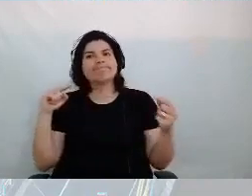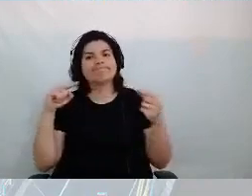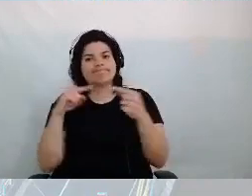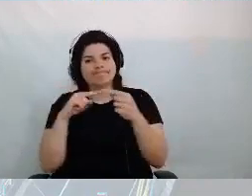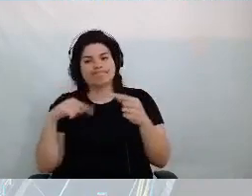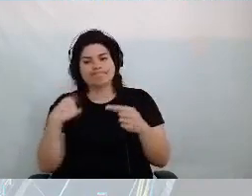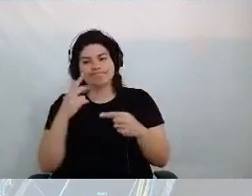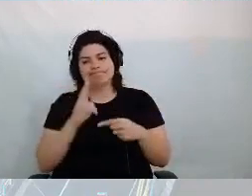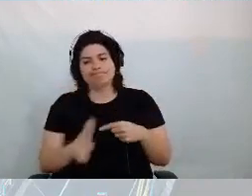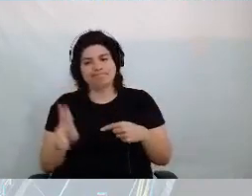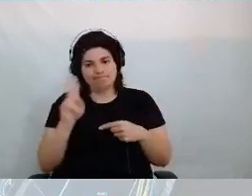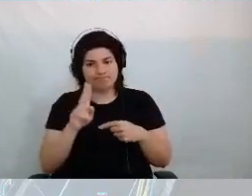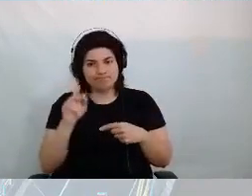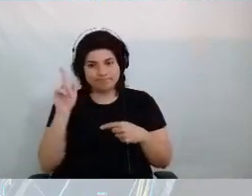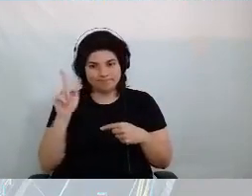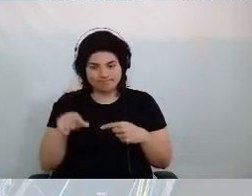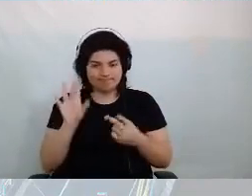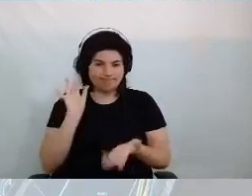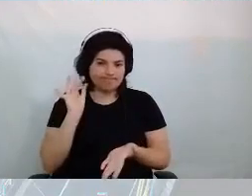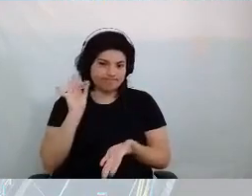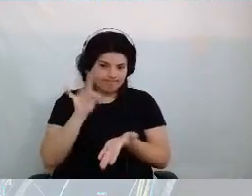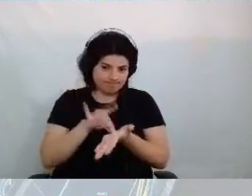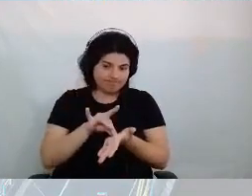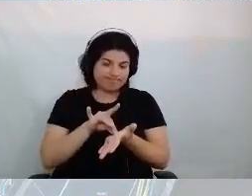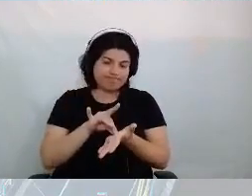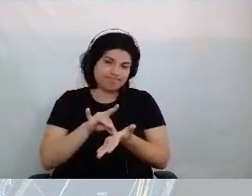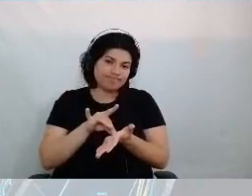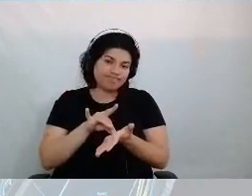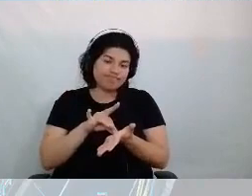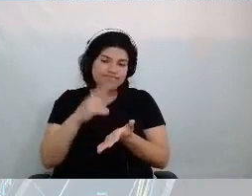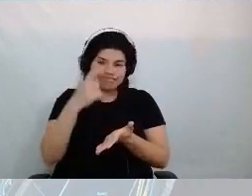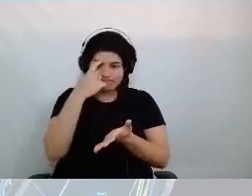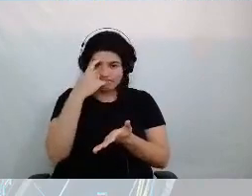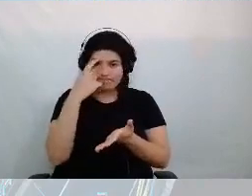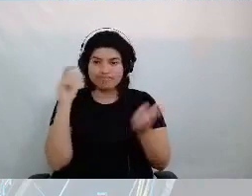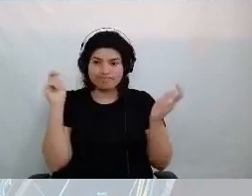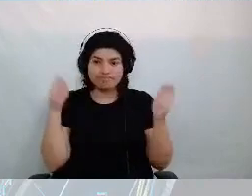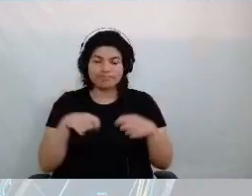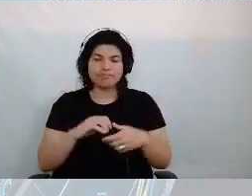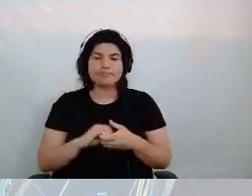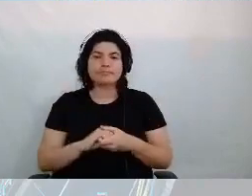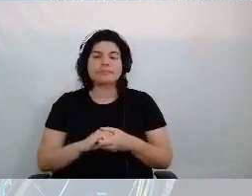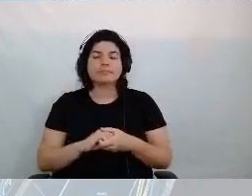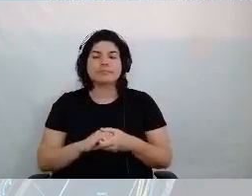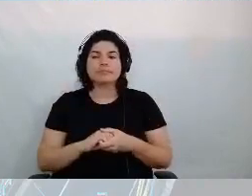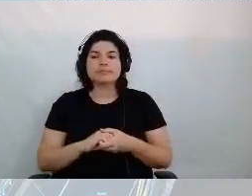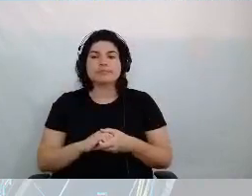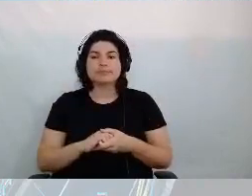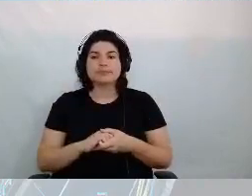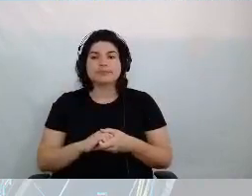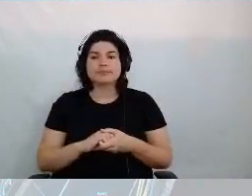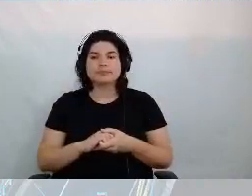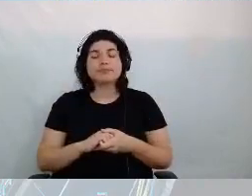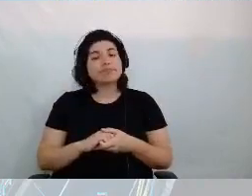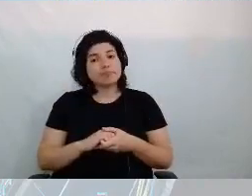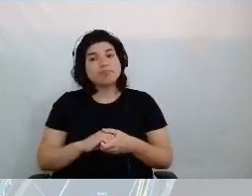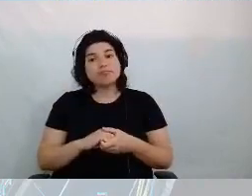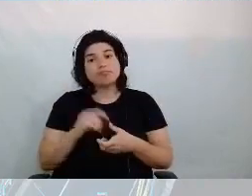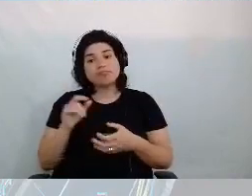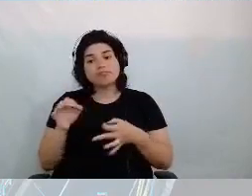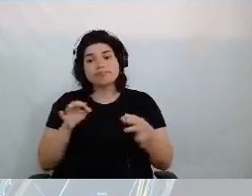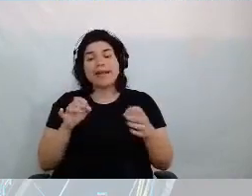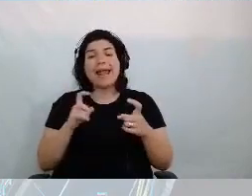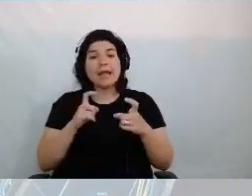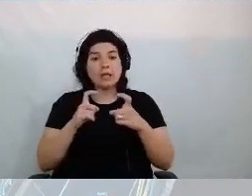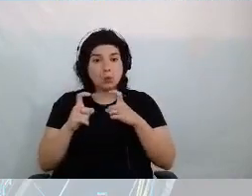usa na realidade, dentro de que compliance me permite. Eu fazer reuniões, que a gente chama